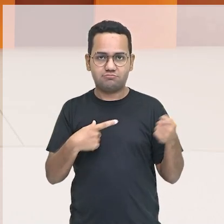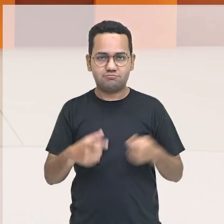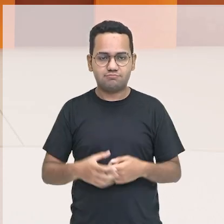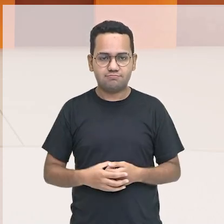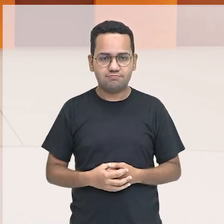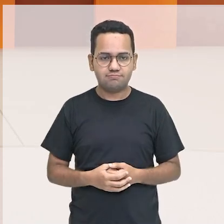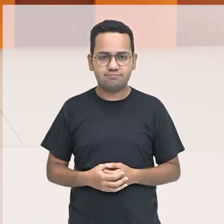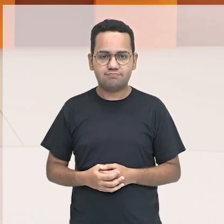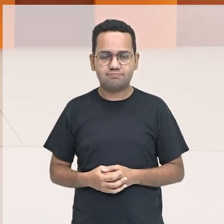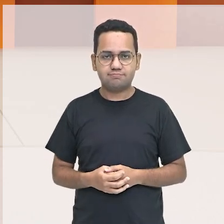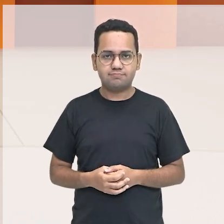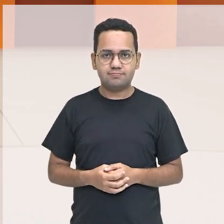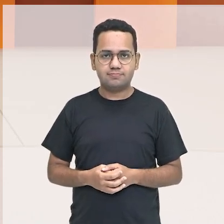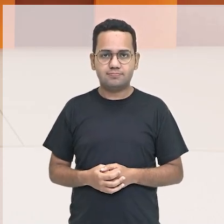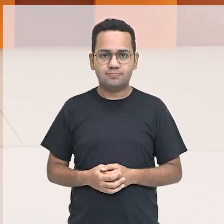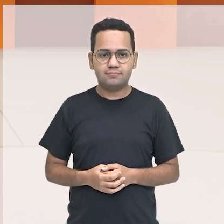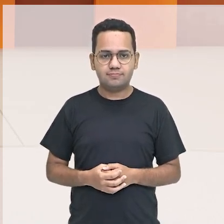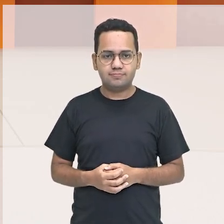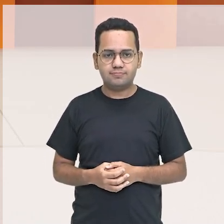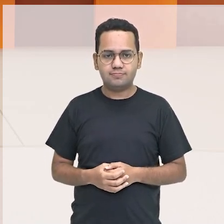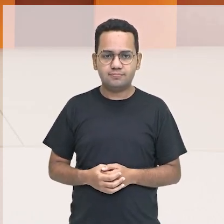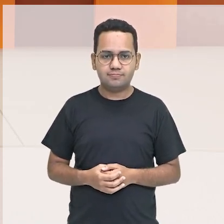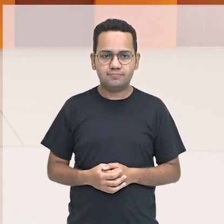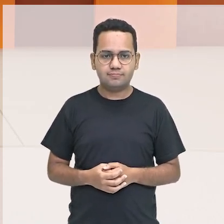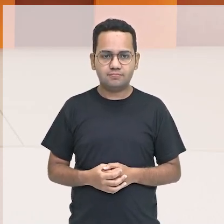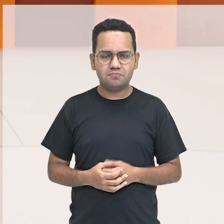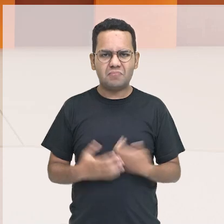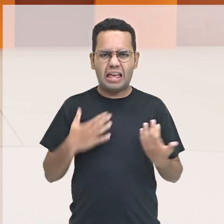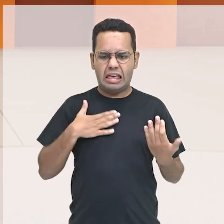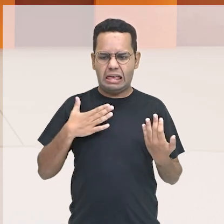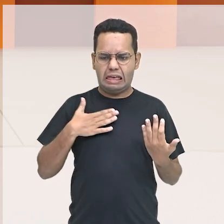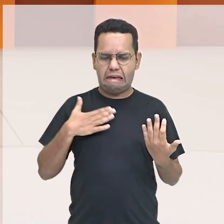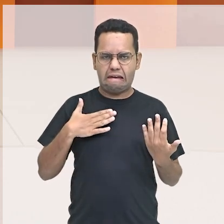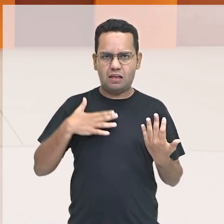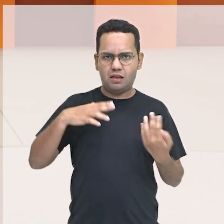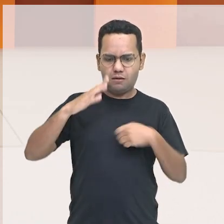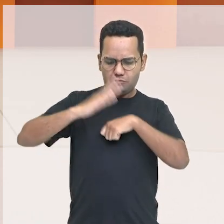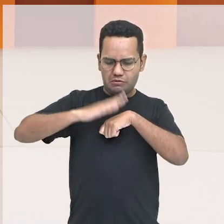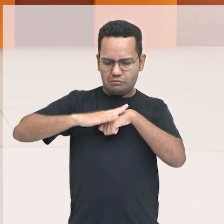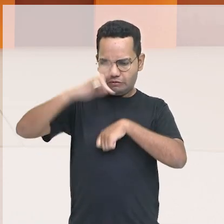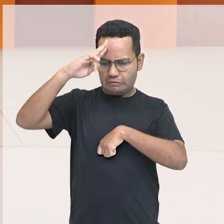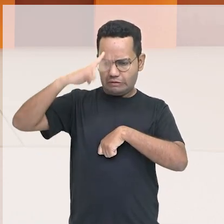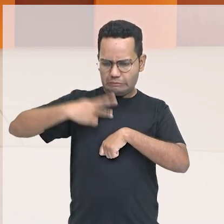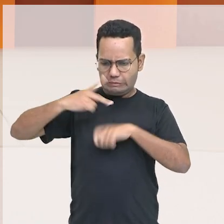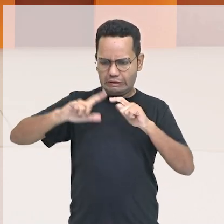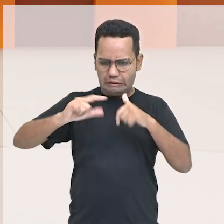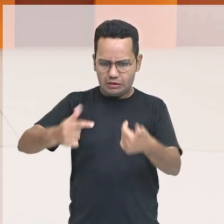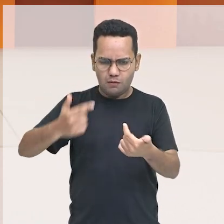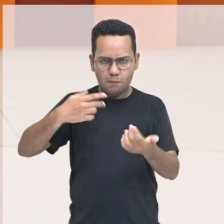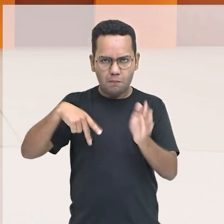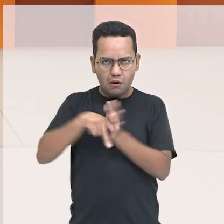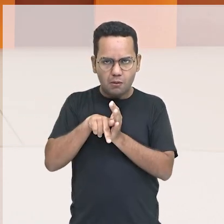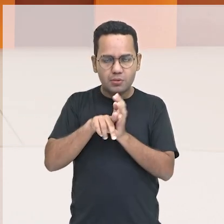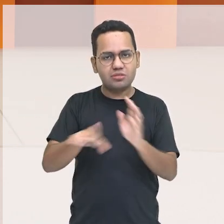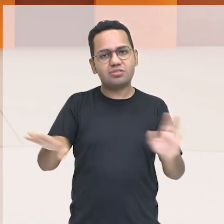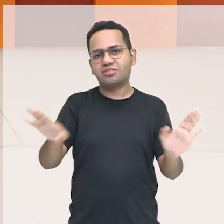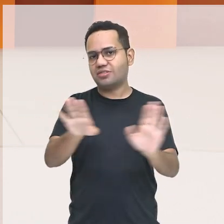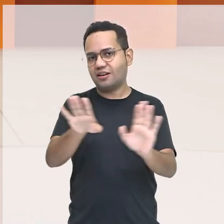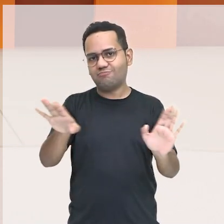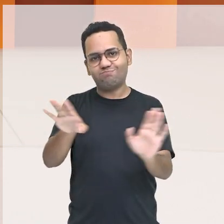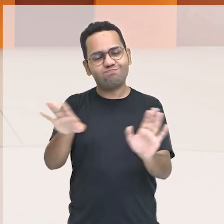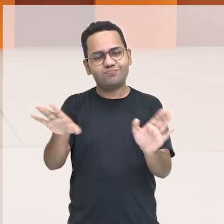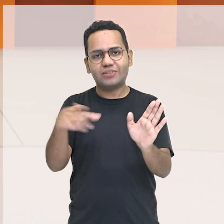né, socialmente. Não é isso? Você não faz o que você quer na sociedade. Você tem normas de seguir, você